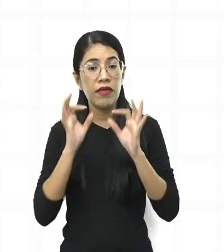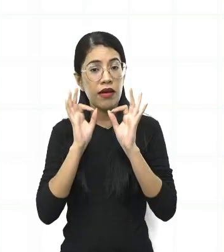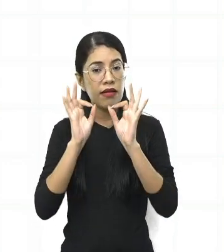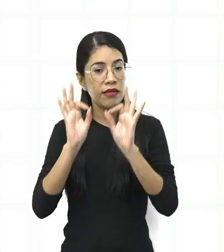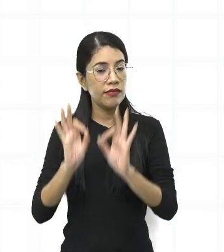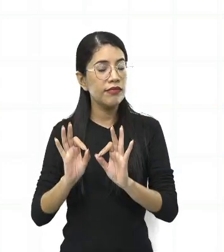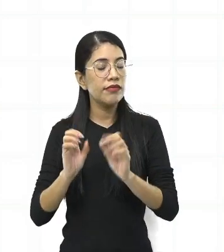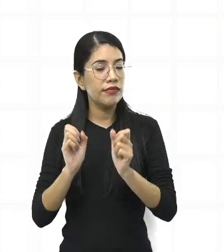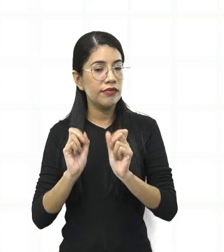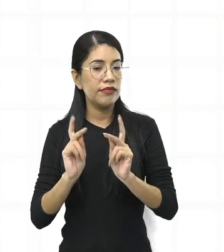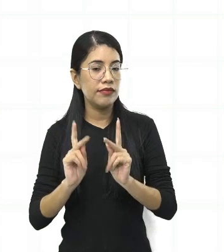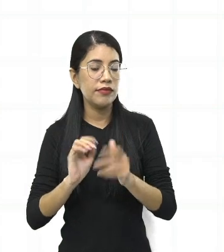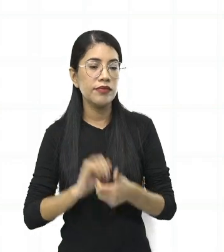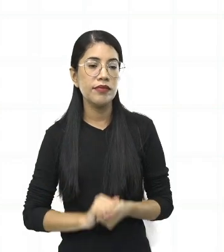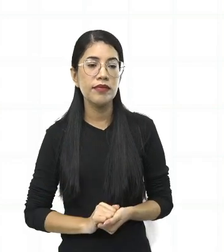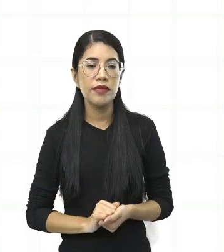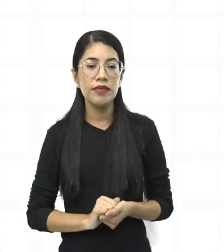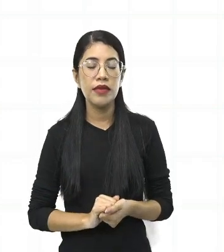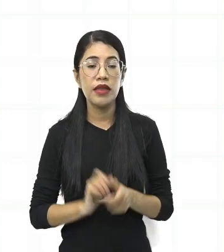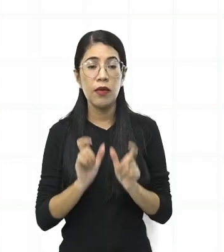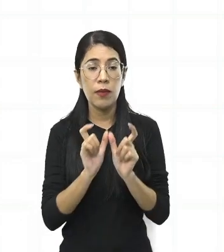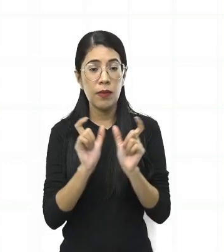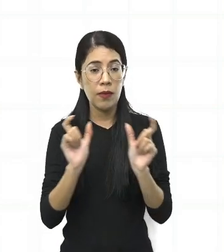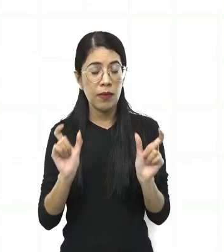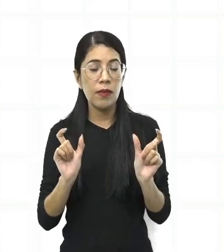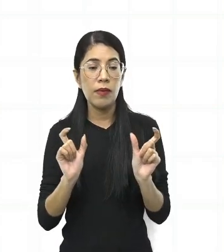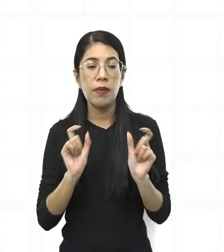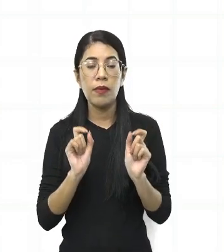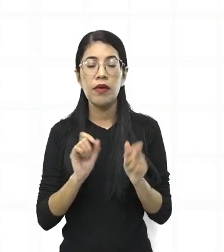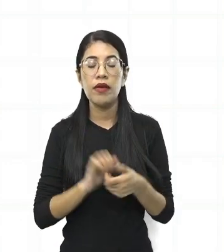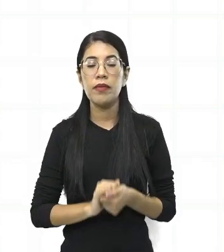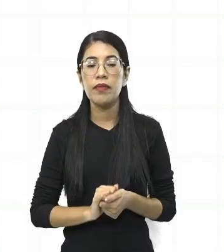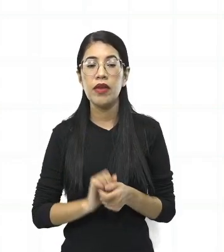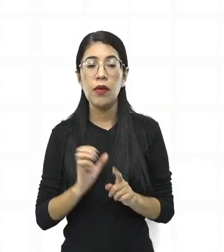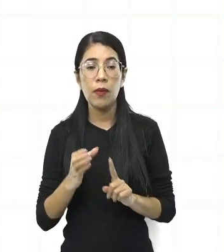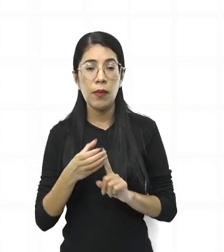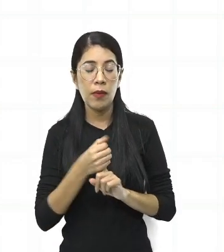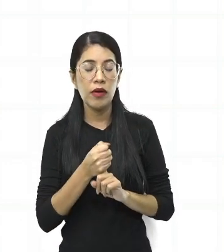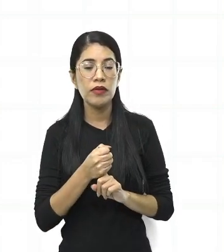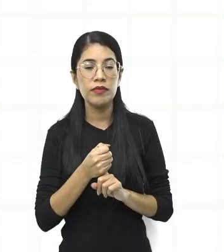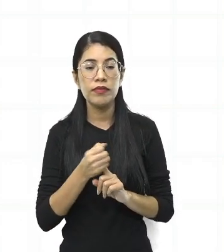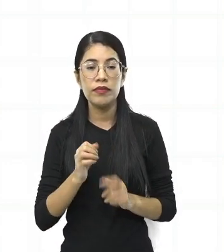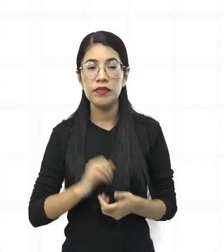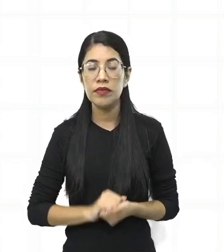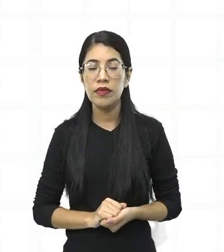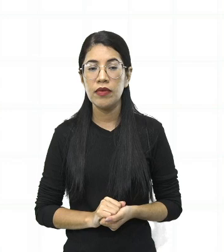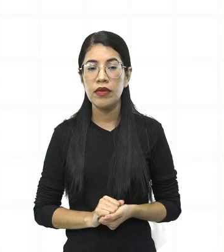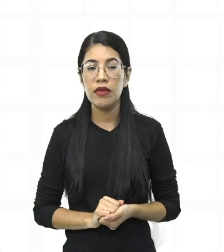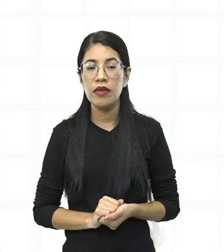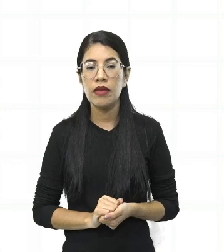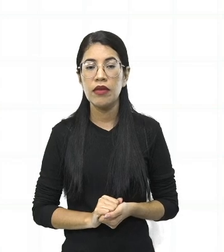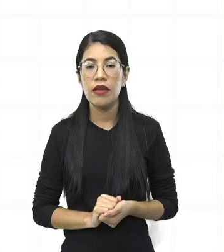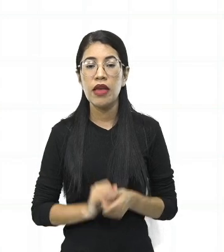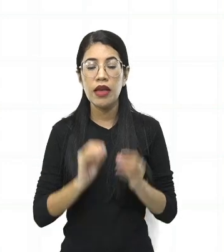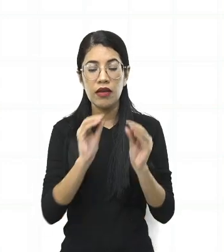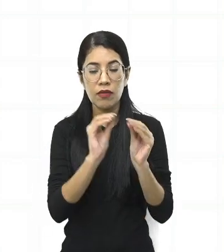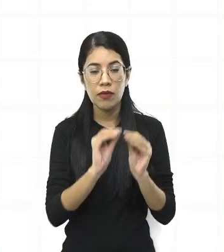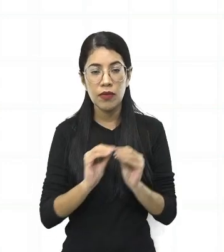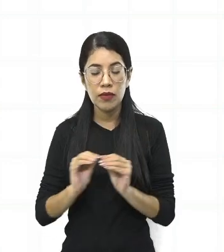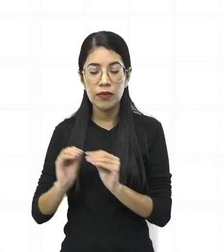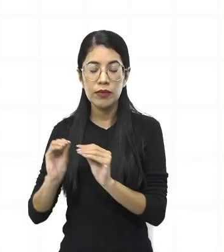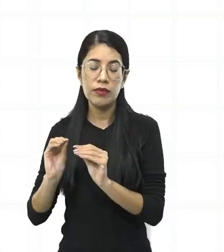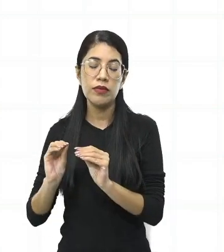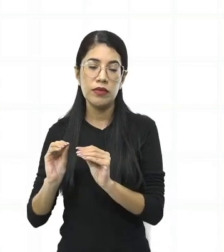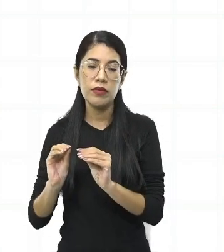esse ponto. Então, aqui é o nosso adjunto adverbial que se